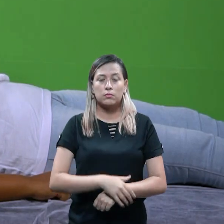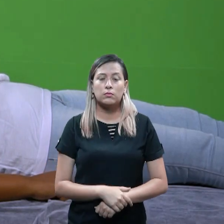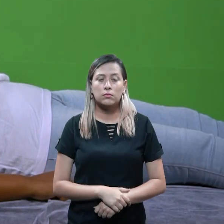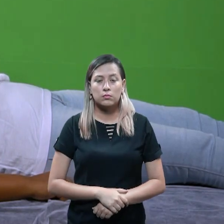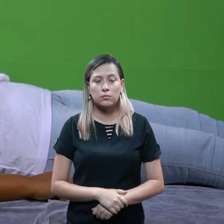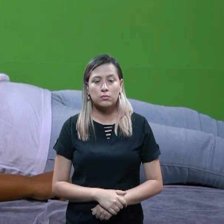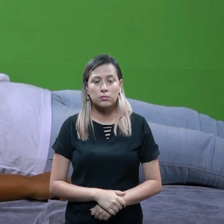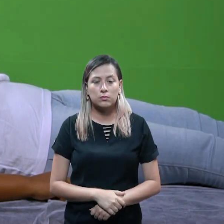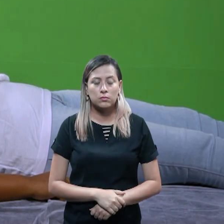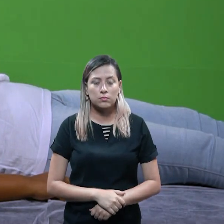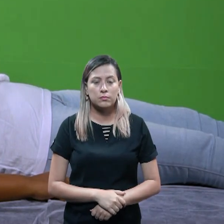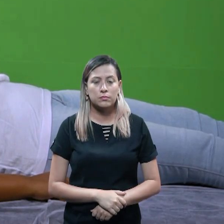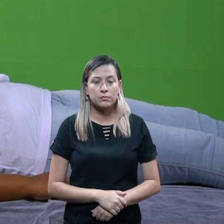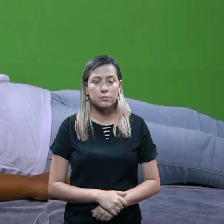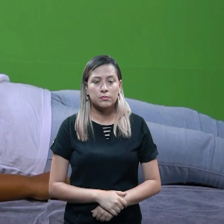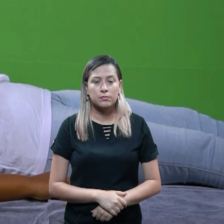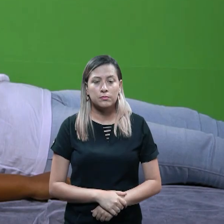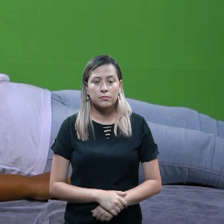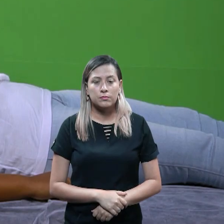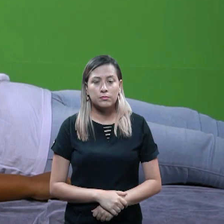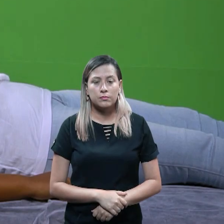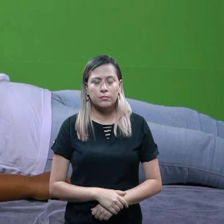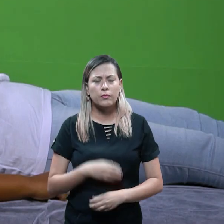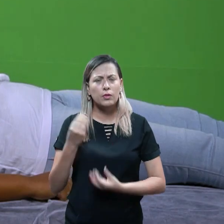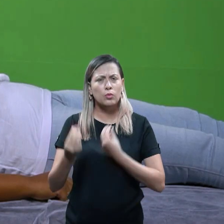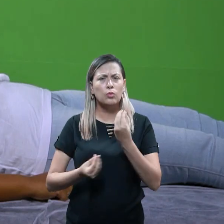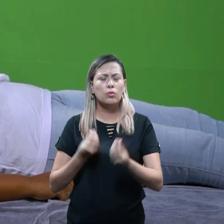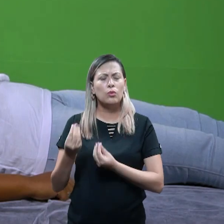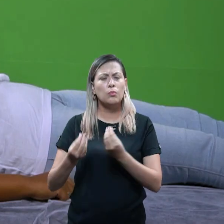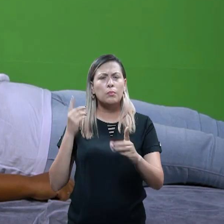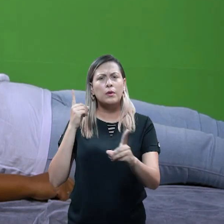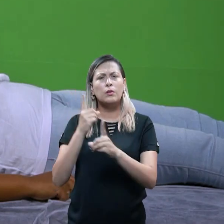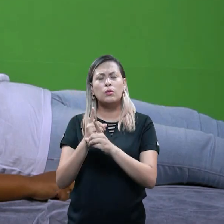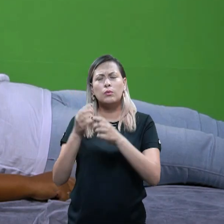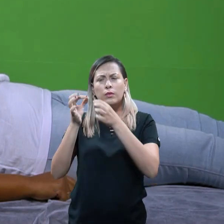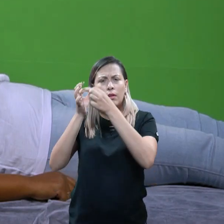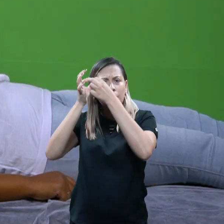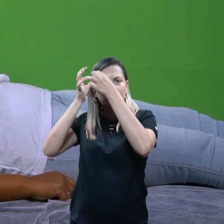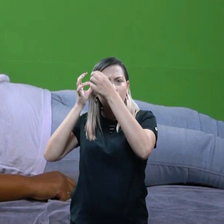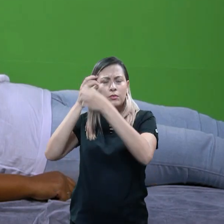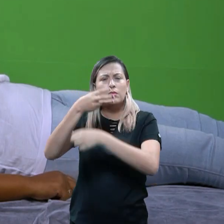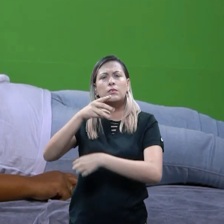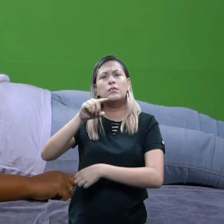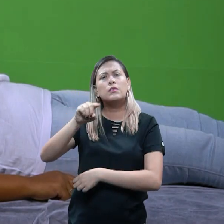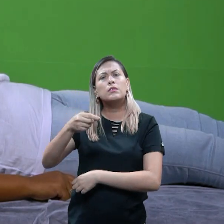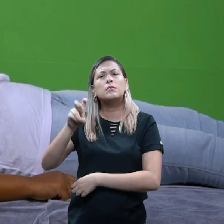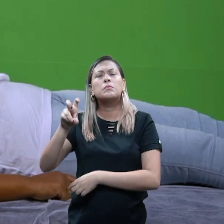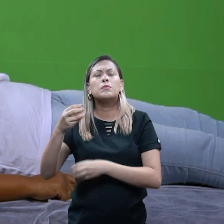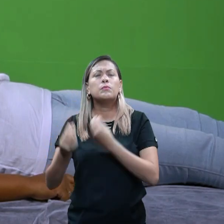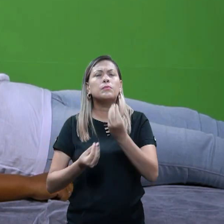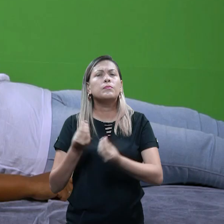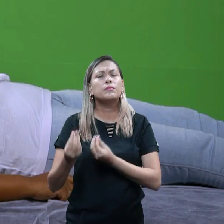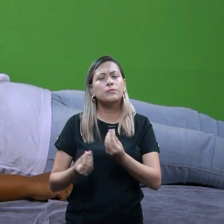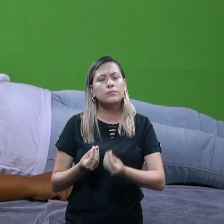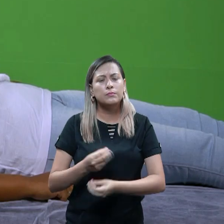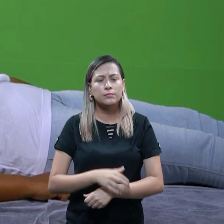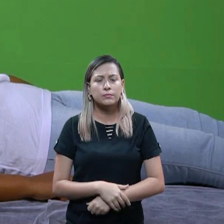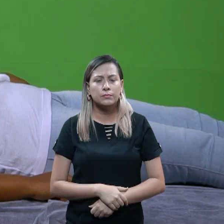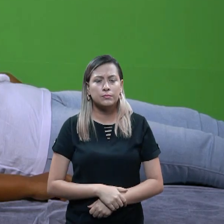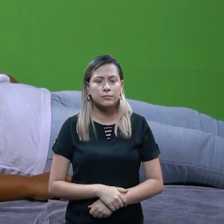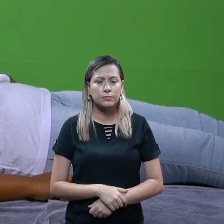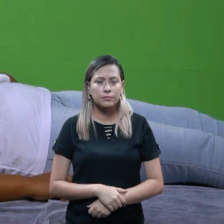fazer a medida. Como é que eu vou fazer para achar essa medida aqui de 3,5? Ela vai